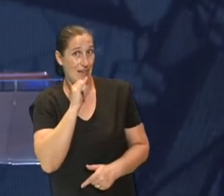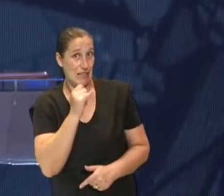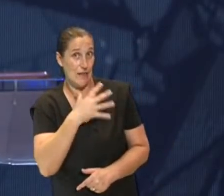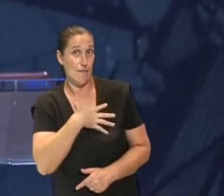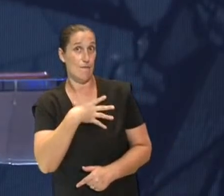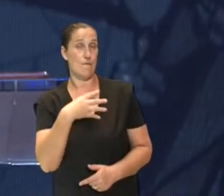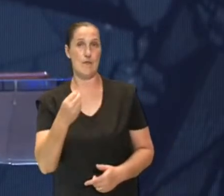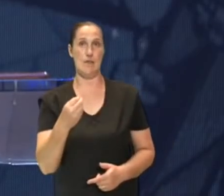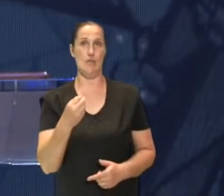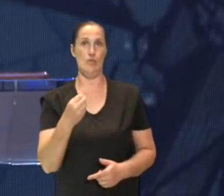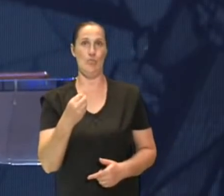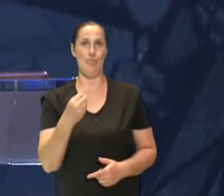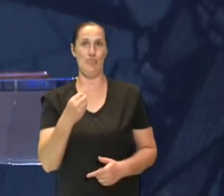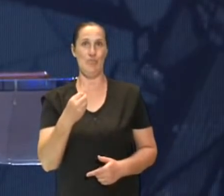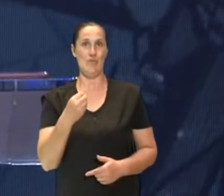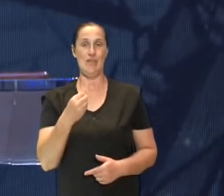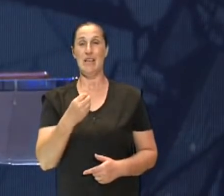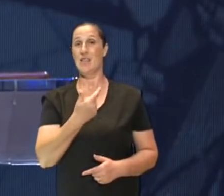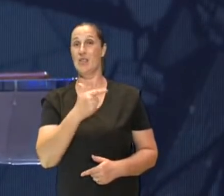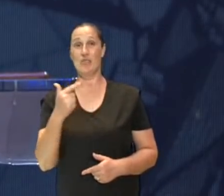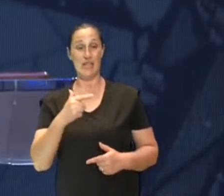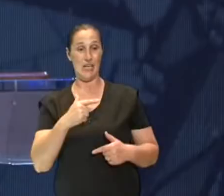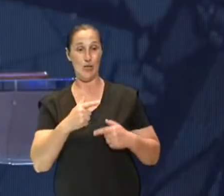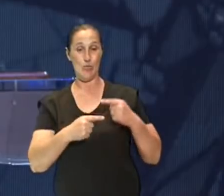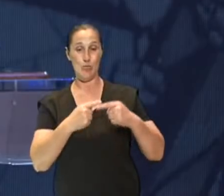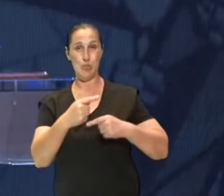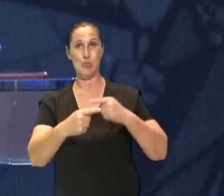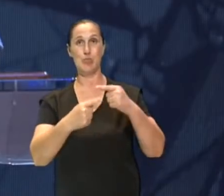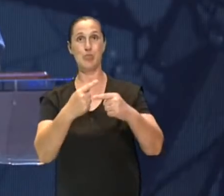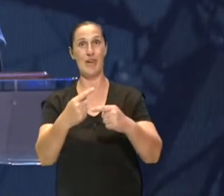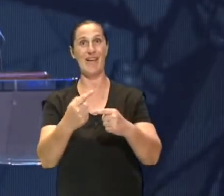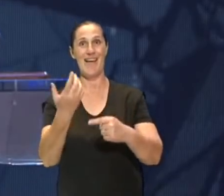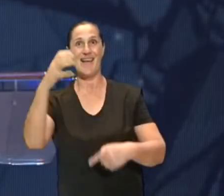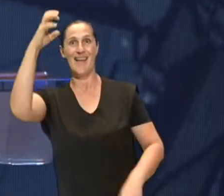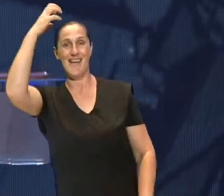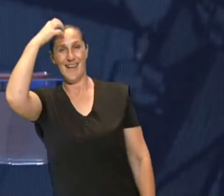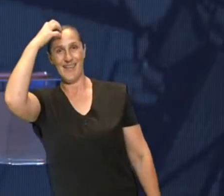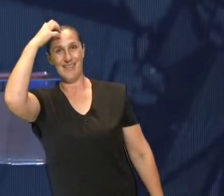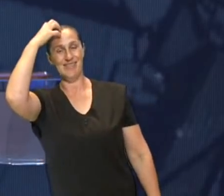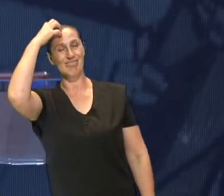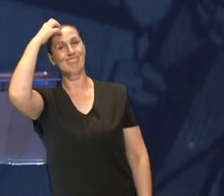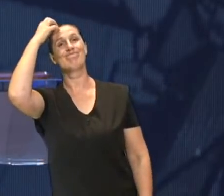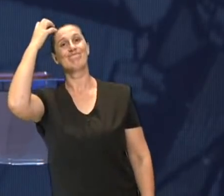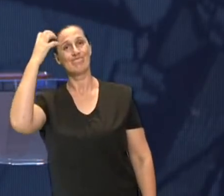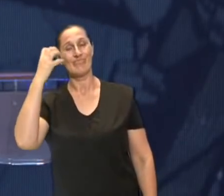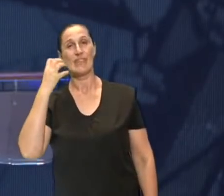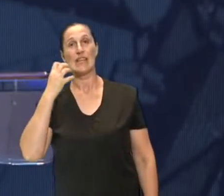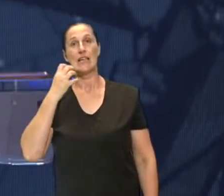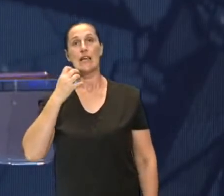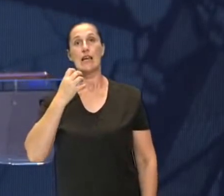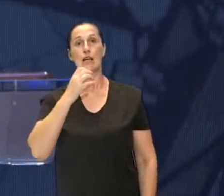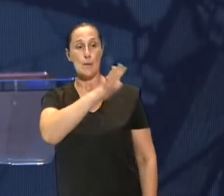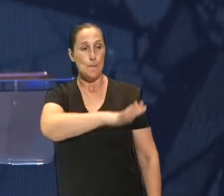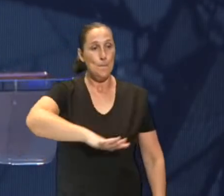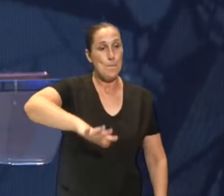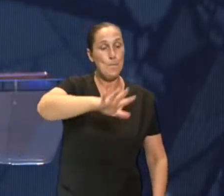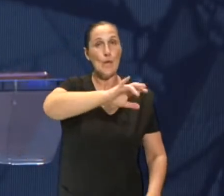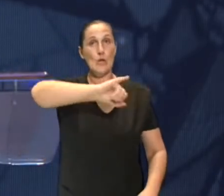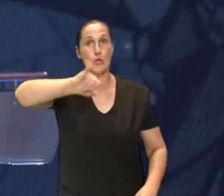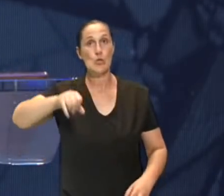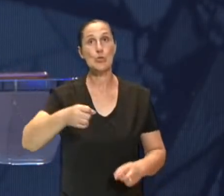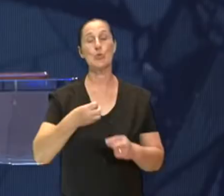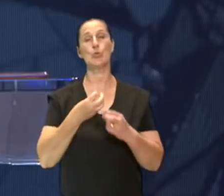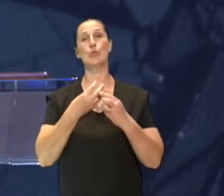haveria sucessor para o seu trono. E entre os judeus havia um sentimento de que